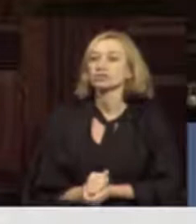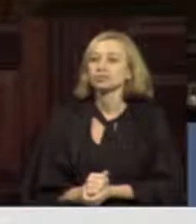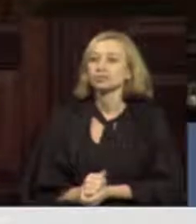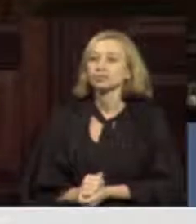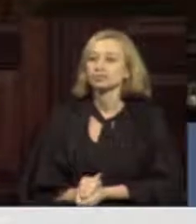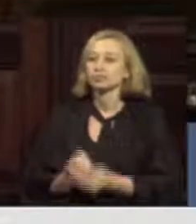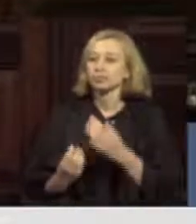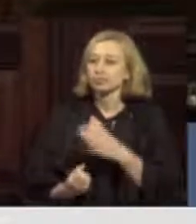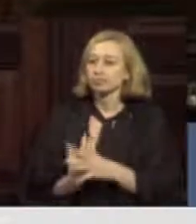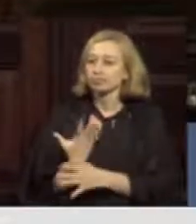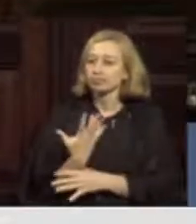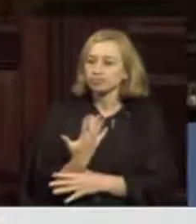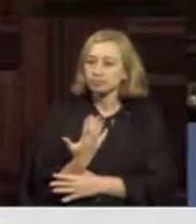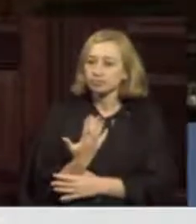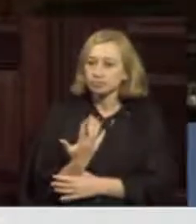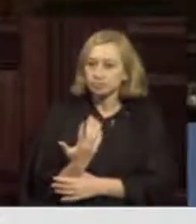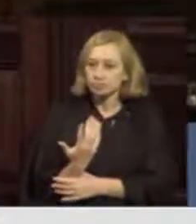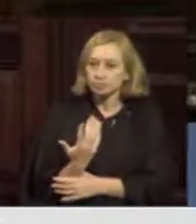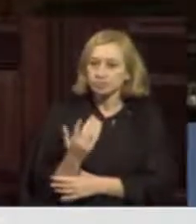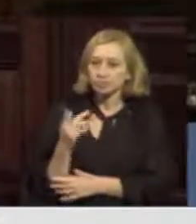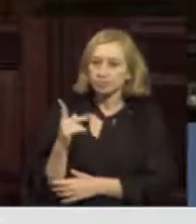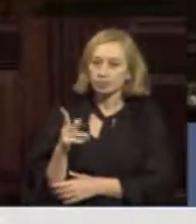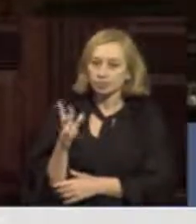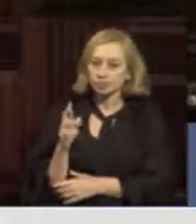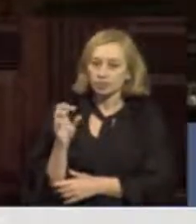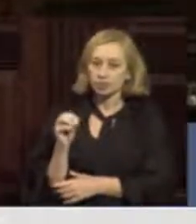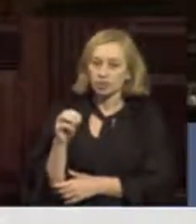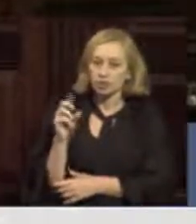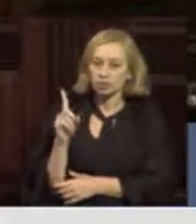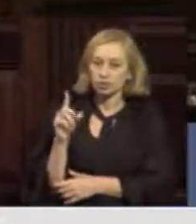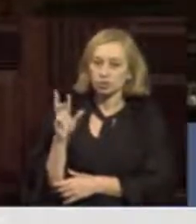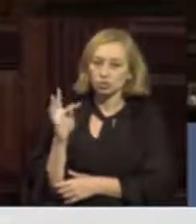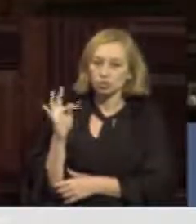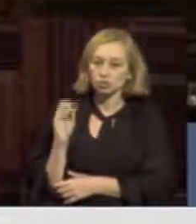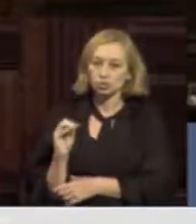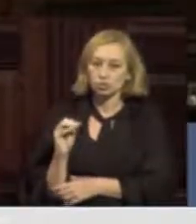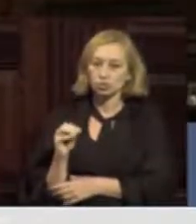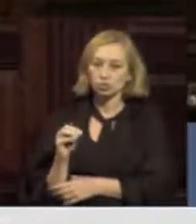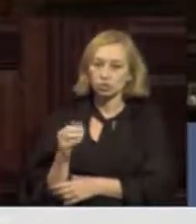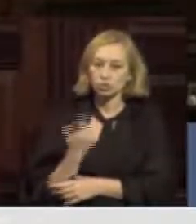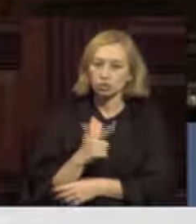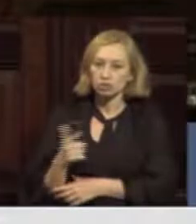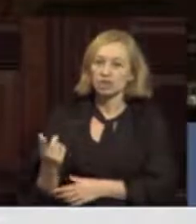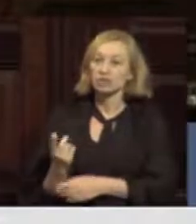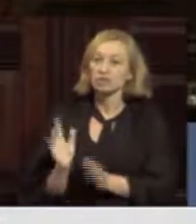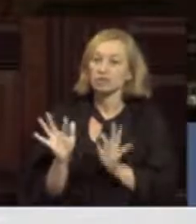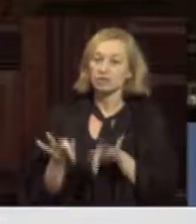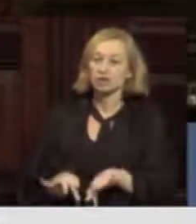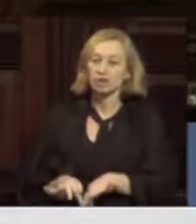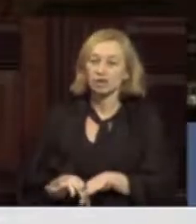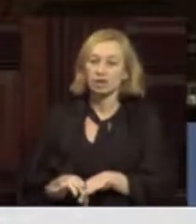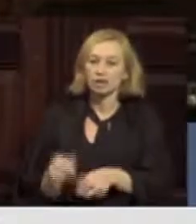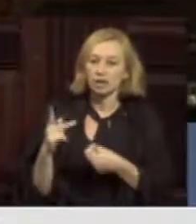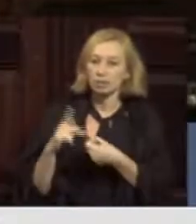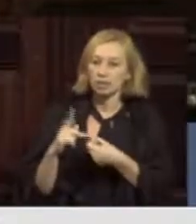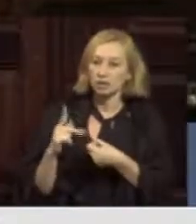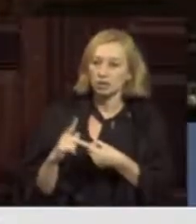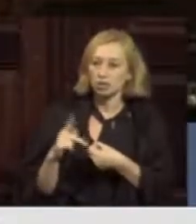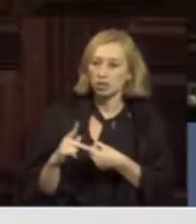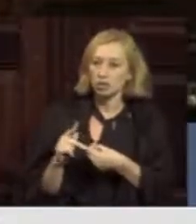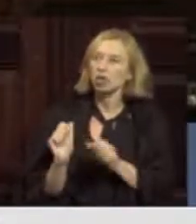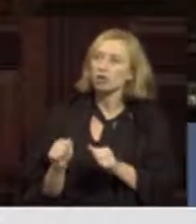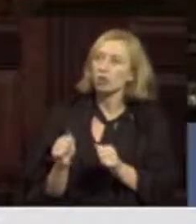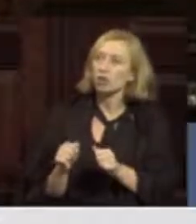A criatividade é produto ilimitado, infinito, diferentemente de petróleo, que pode demorar mais